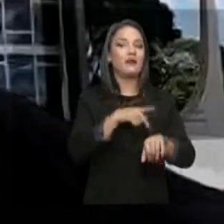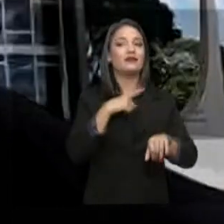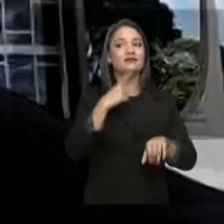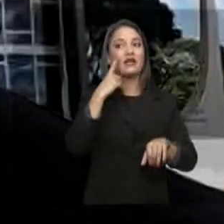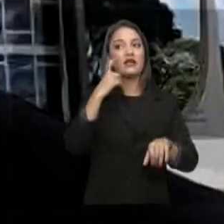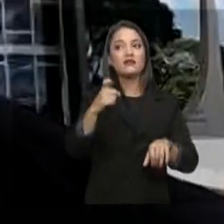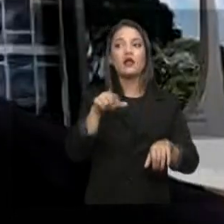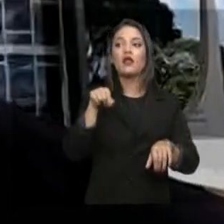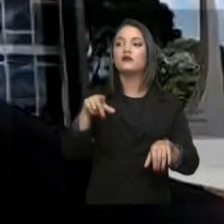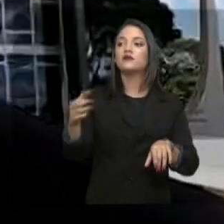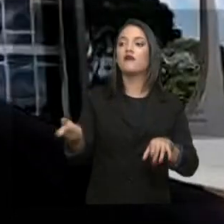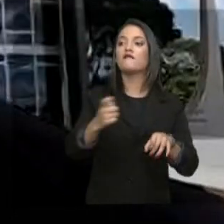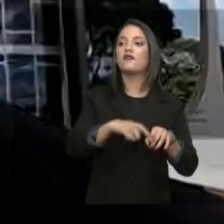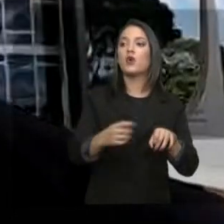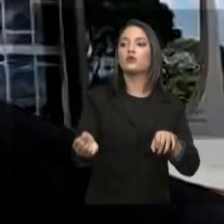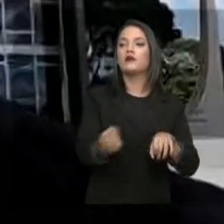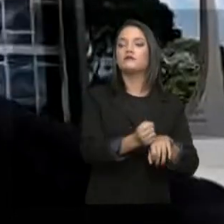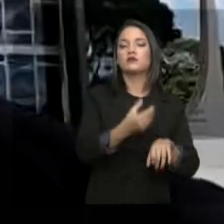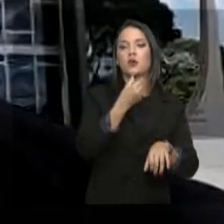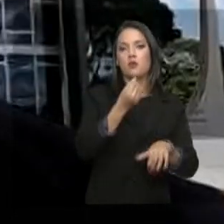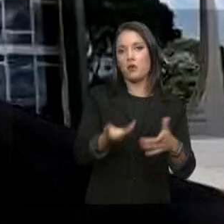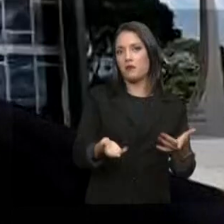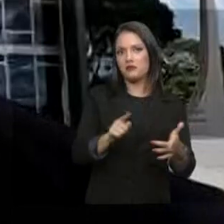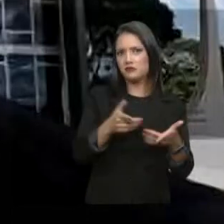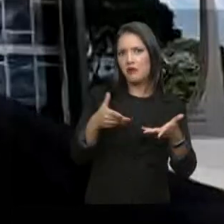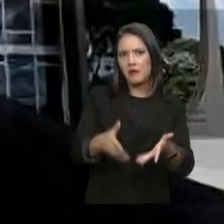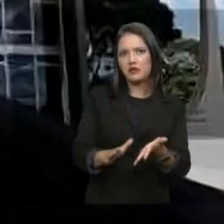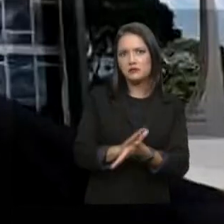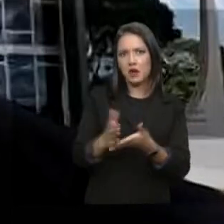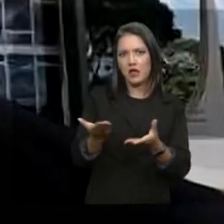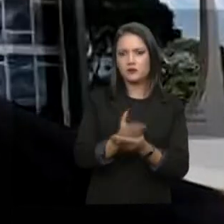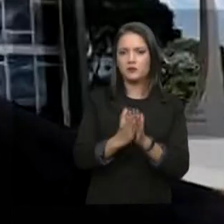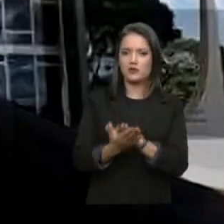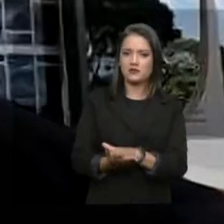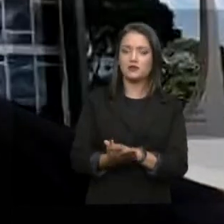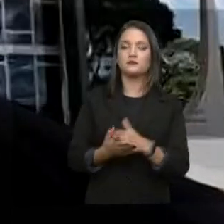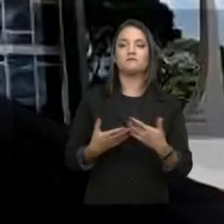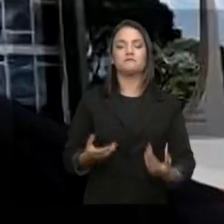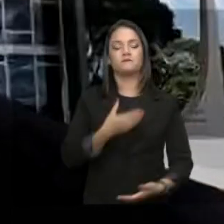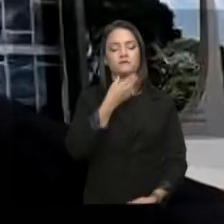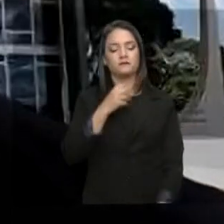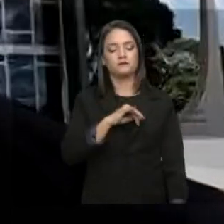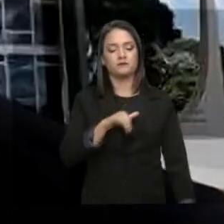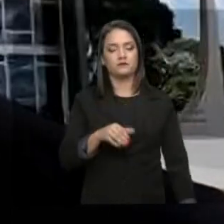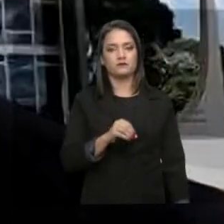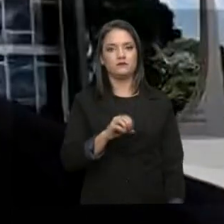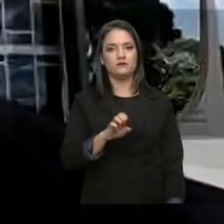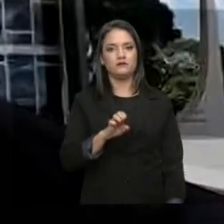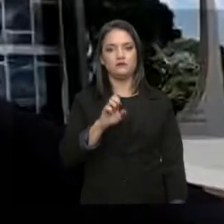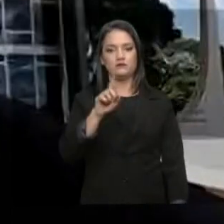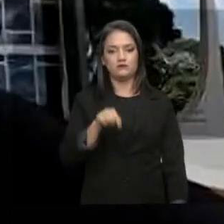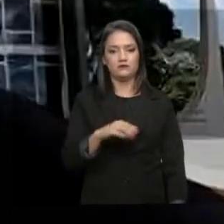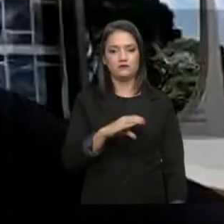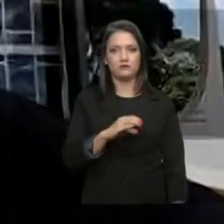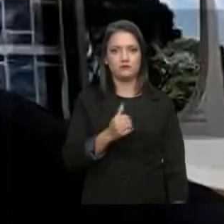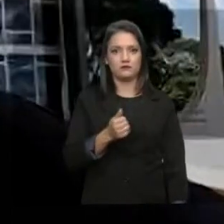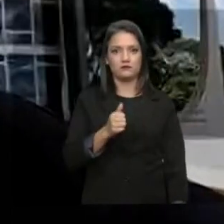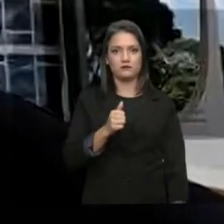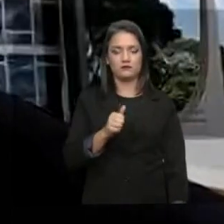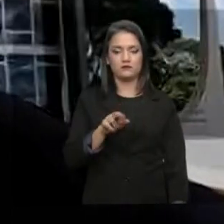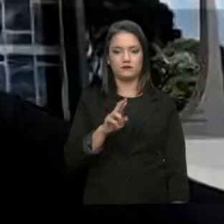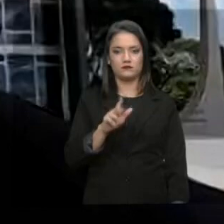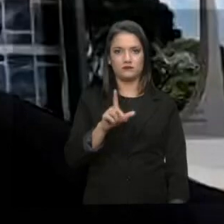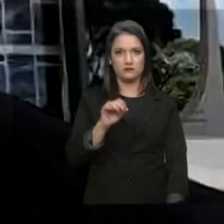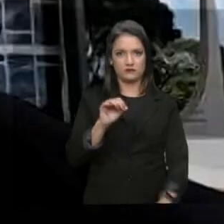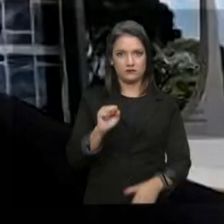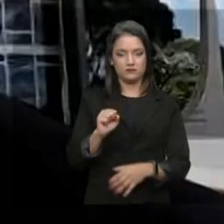vez que não participou da presente demanda. José Carlos Barbosa Moreira, discorrendo sobre o artigo 487, ainda do Código de